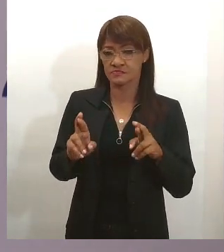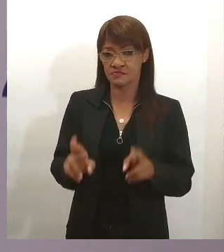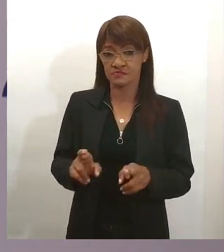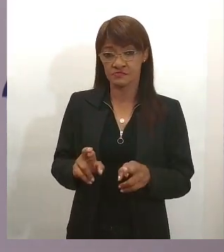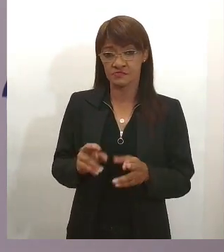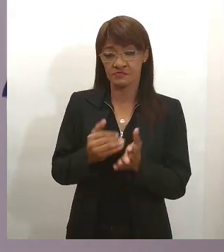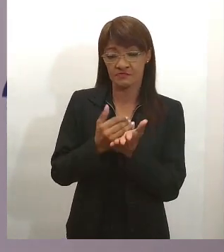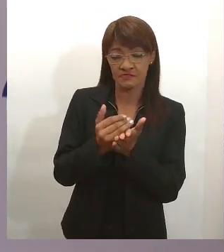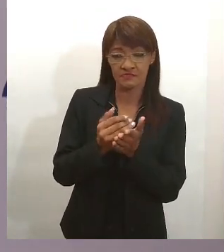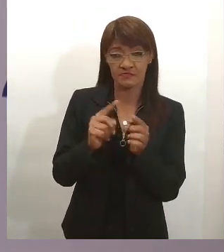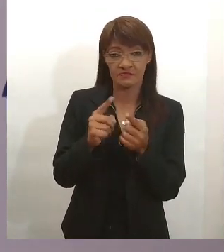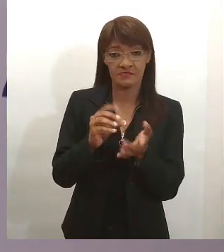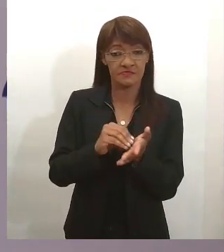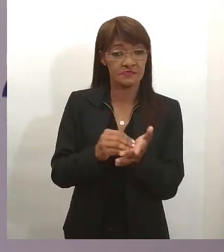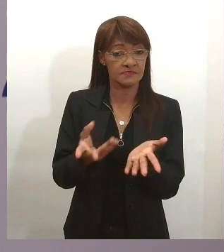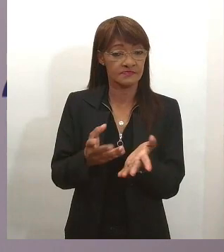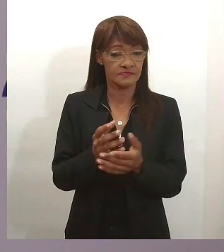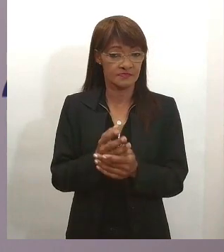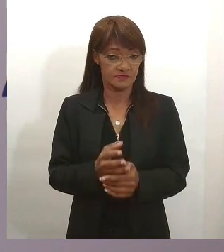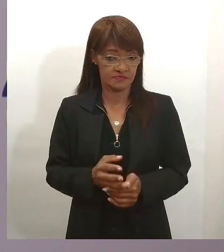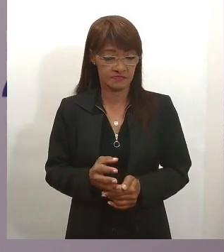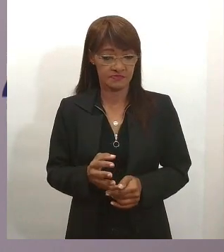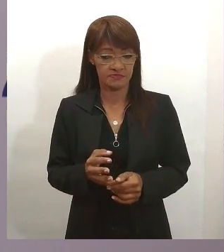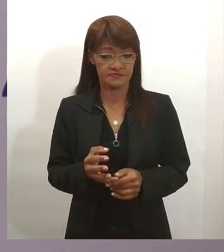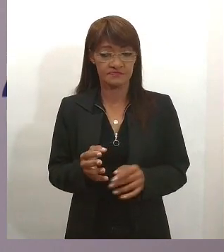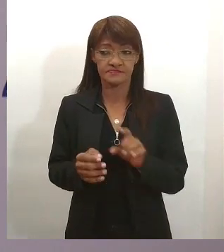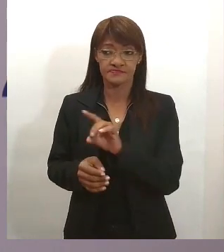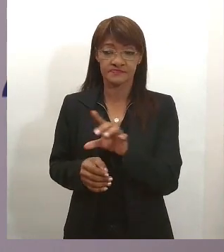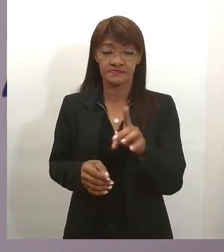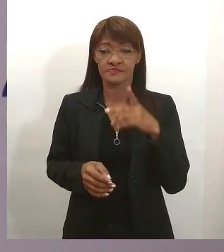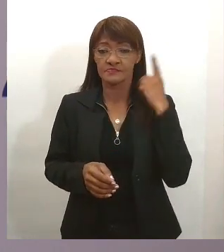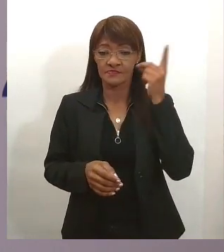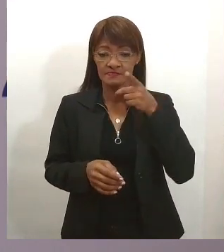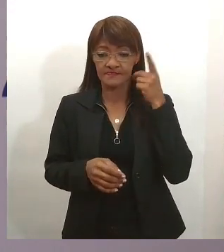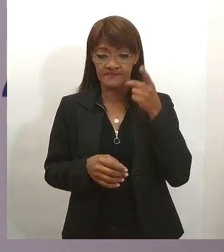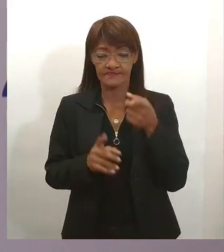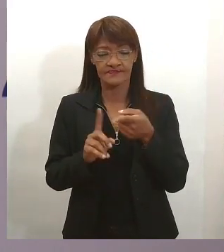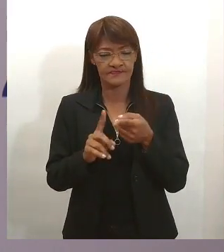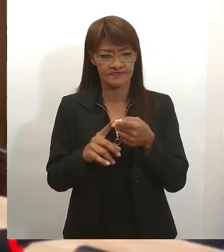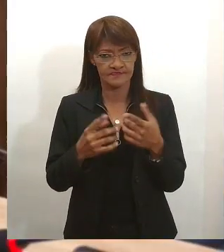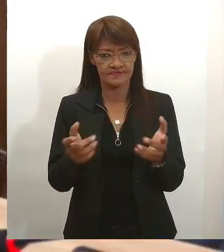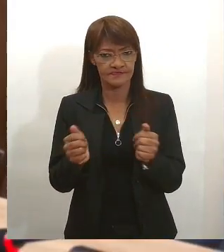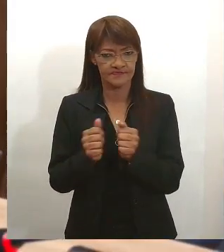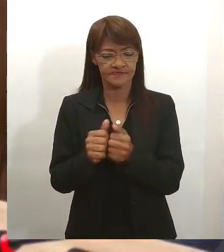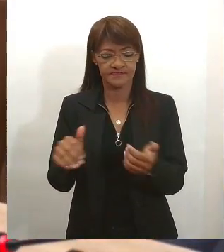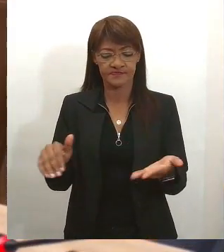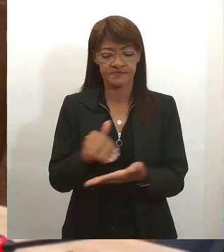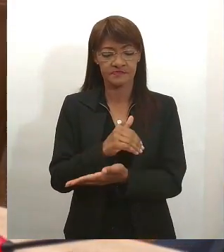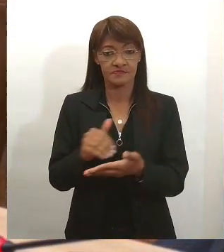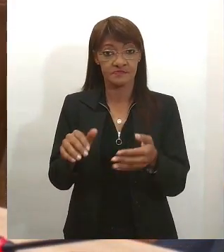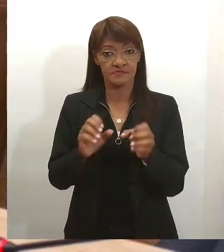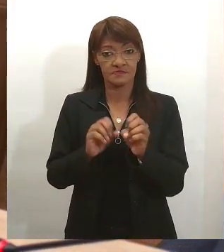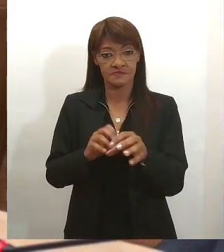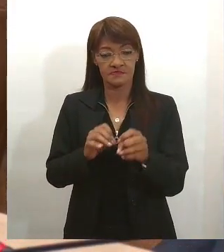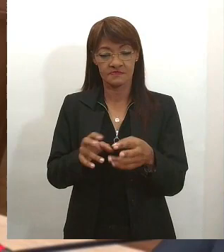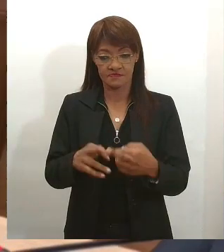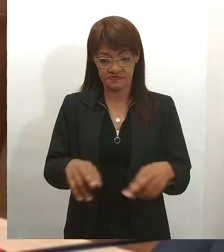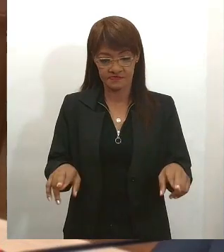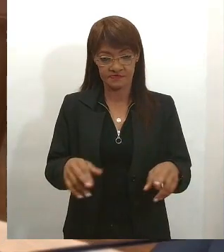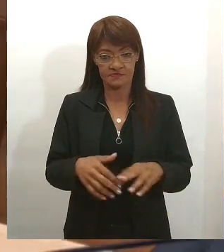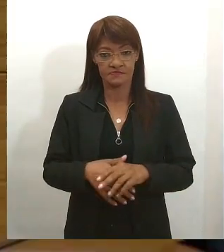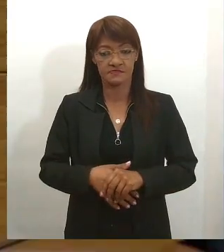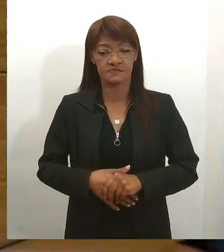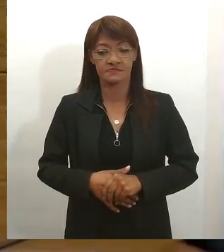os deputados da situação intervenham junto com a Secretaria da Educação para resolver essa situação. Garibaldi Mendonça pediu uma parte